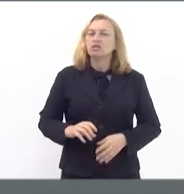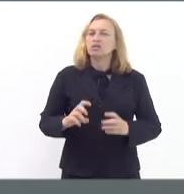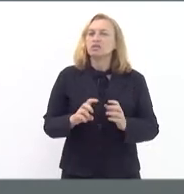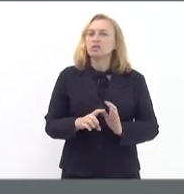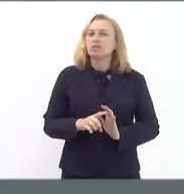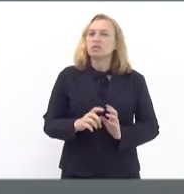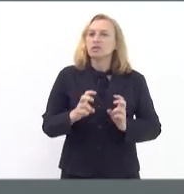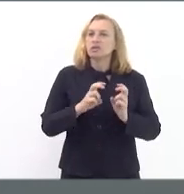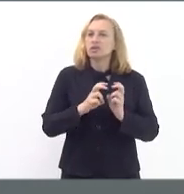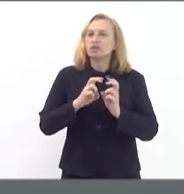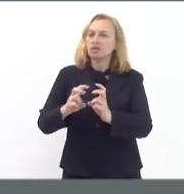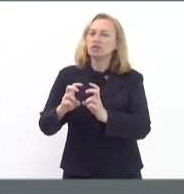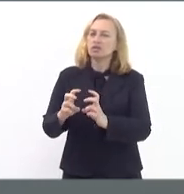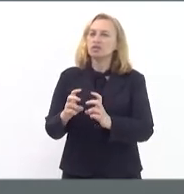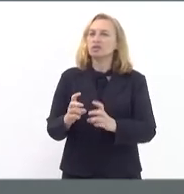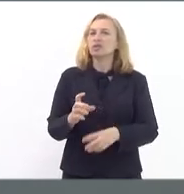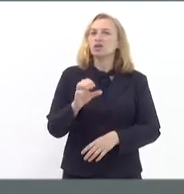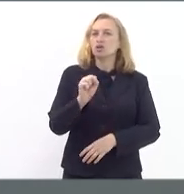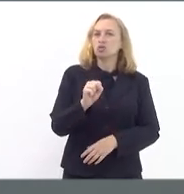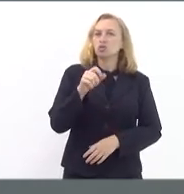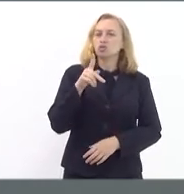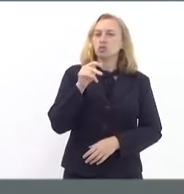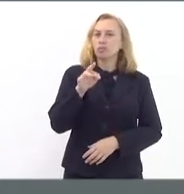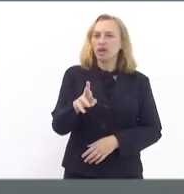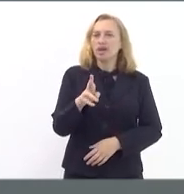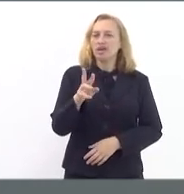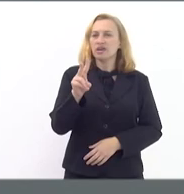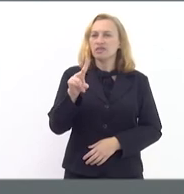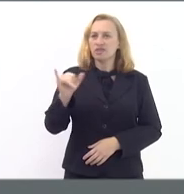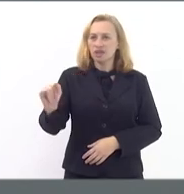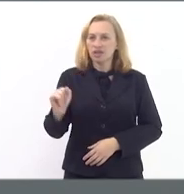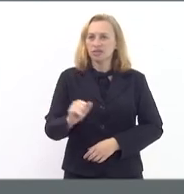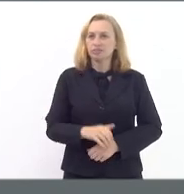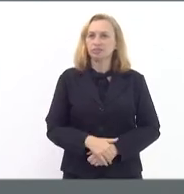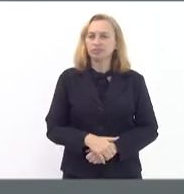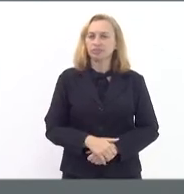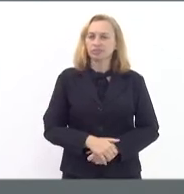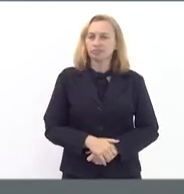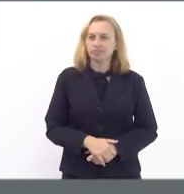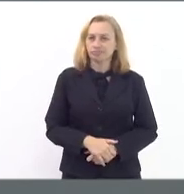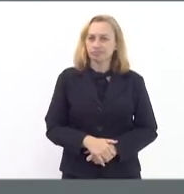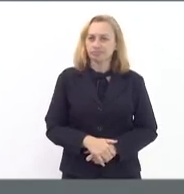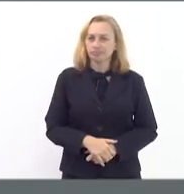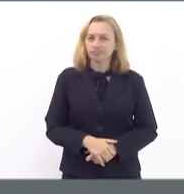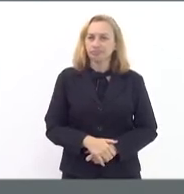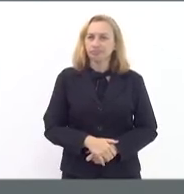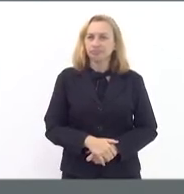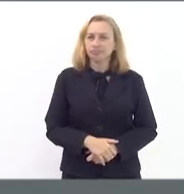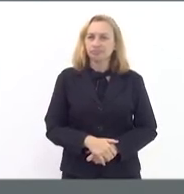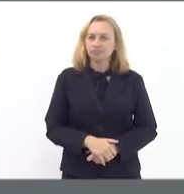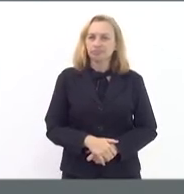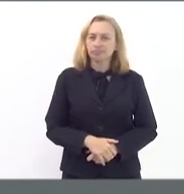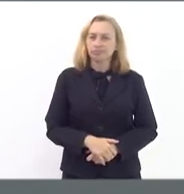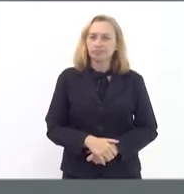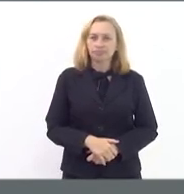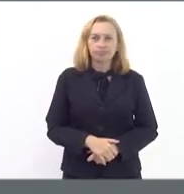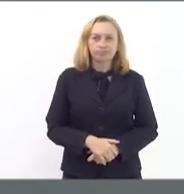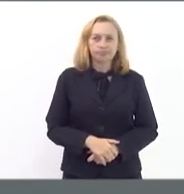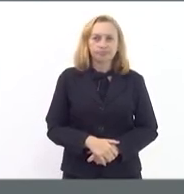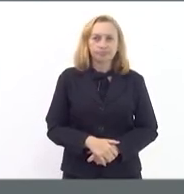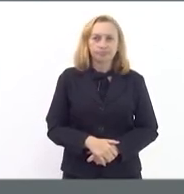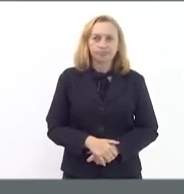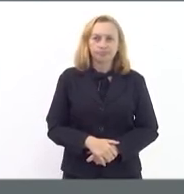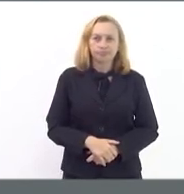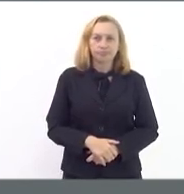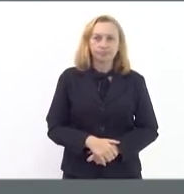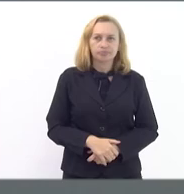esse serviço é da SuperVia gerenciado pela SuperVia o serviço que eles definem como quando e onde vão funcionar trabalham com os eu